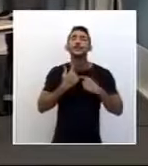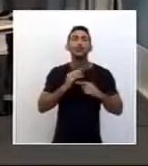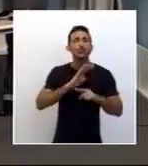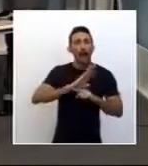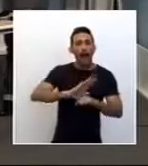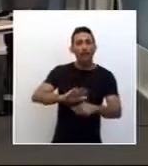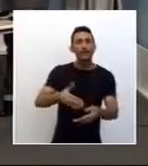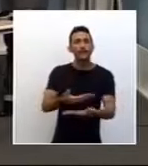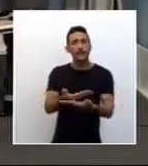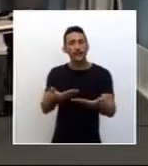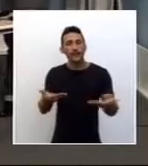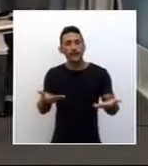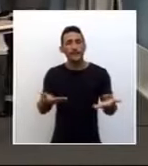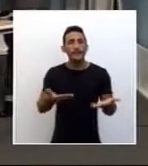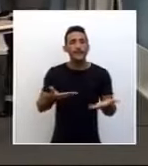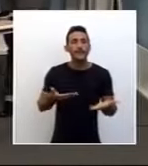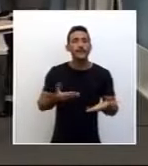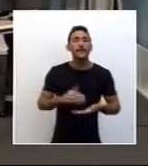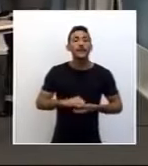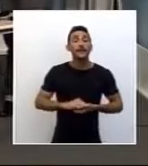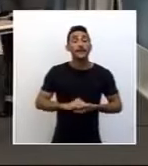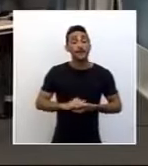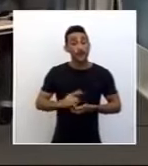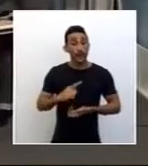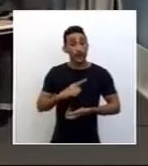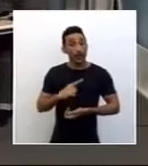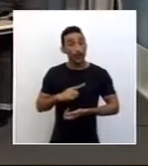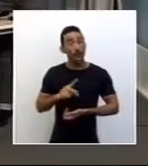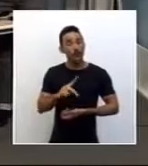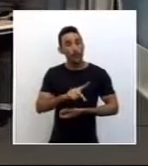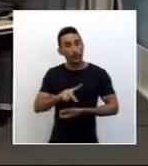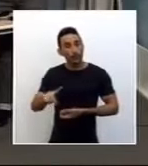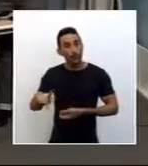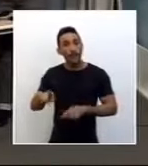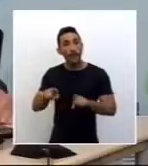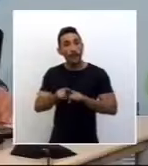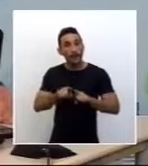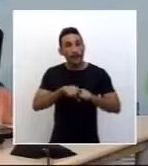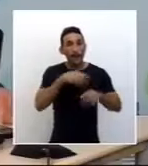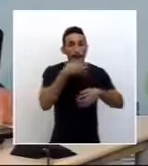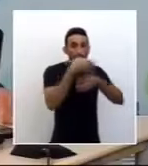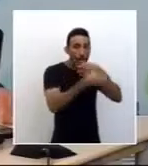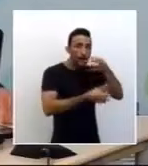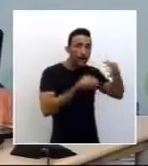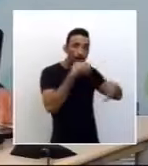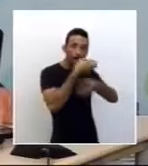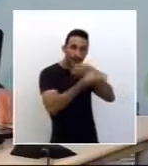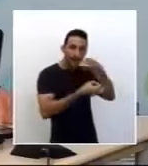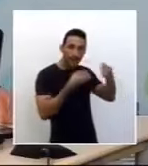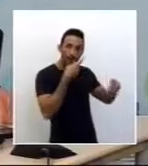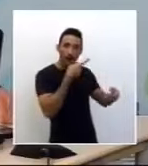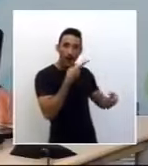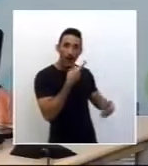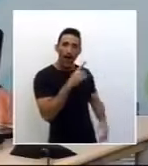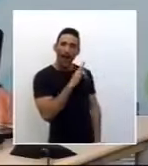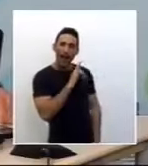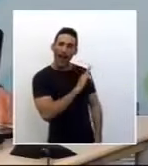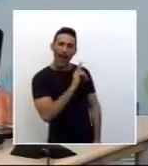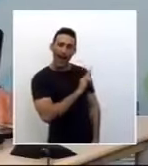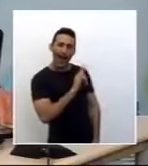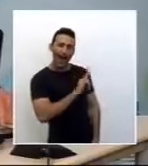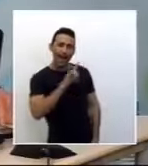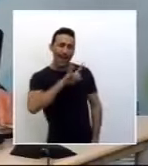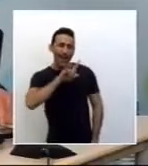facilitador na João Professor nem Professor bastante também aqui participando do chat a pro Sandra falou assim ah I love Animals